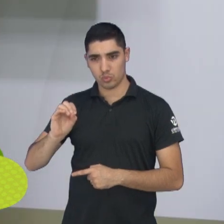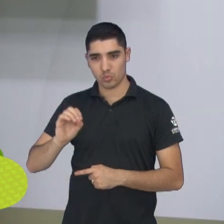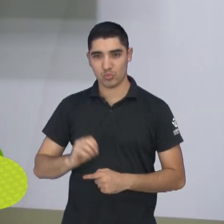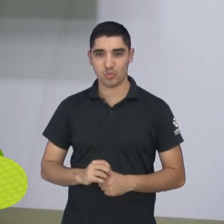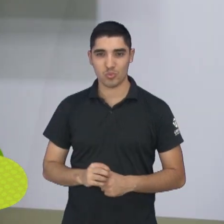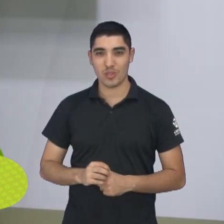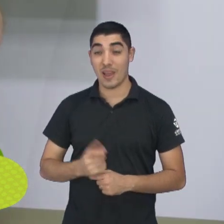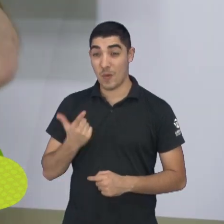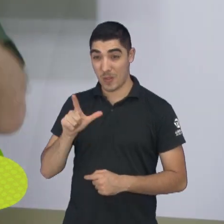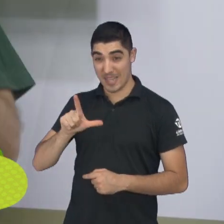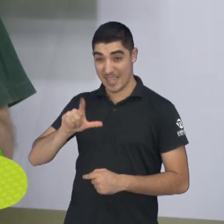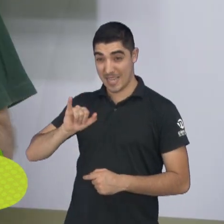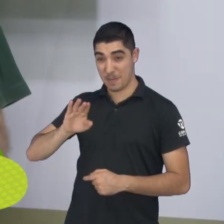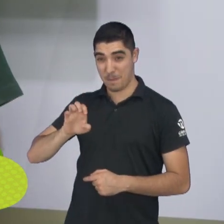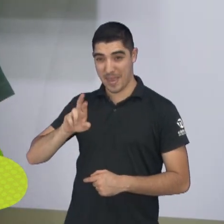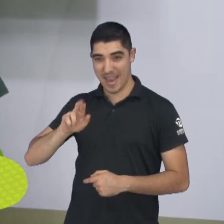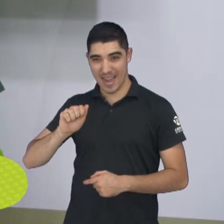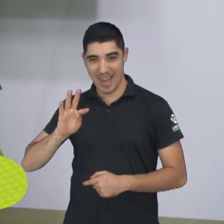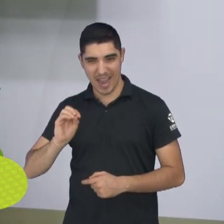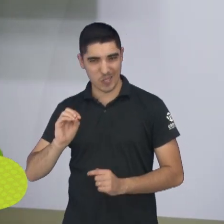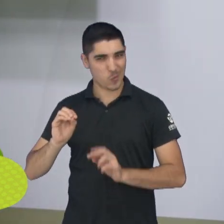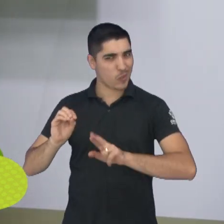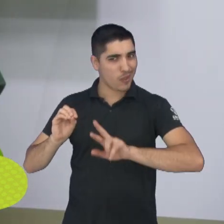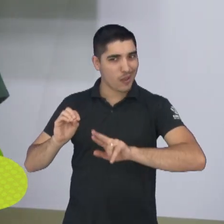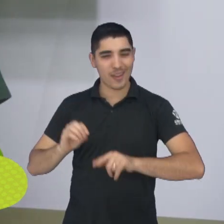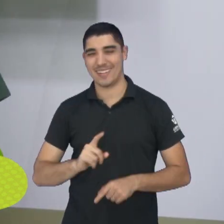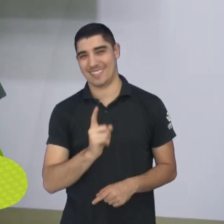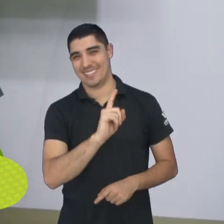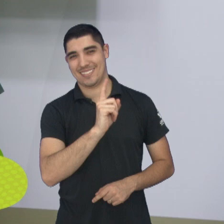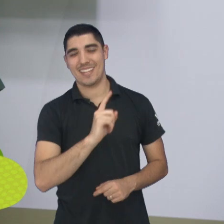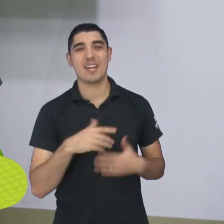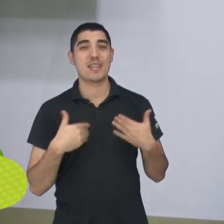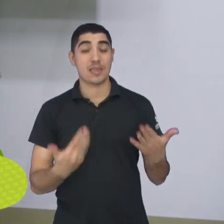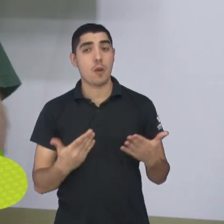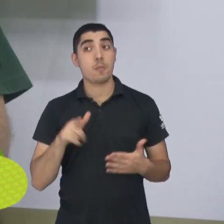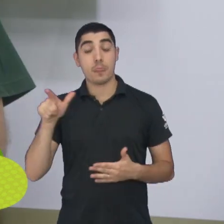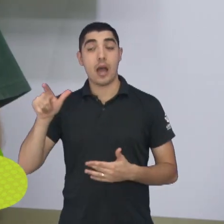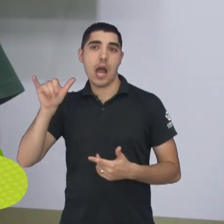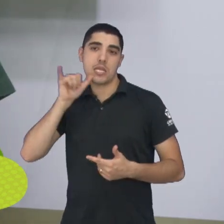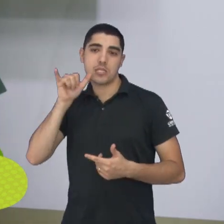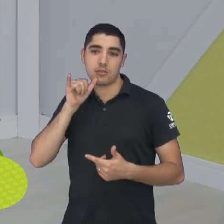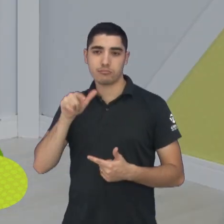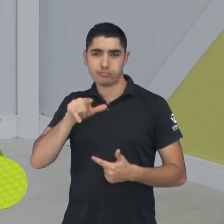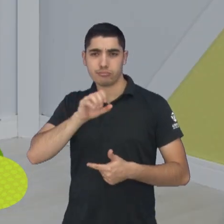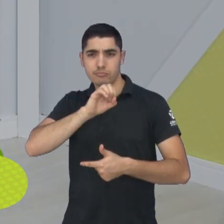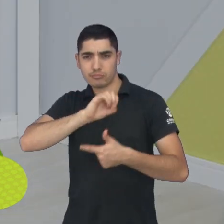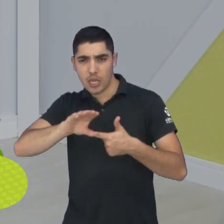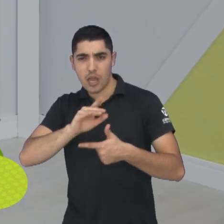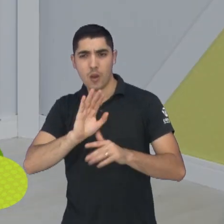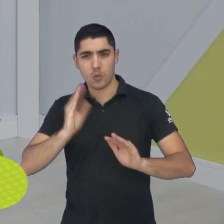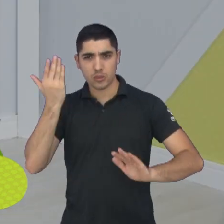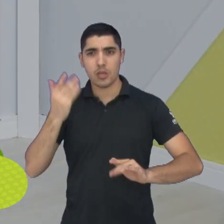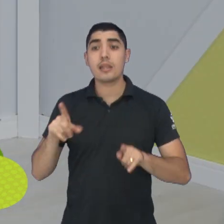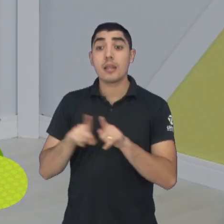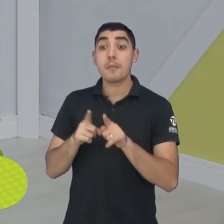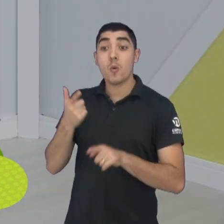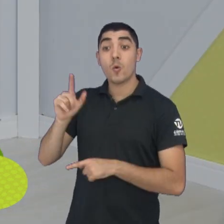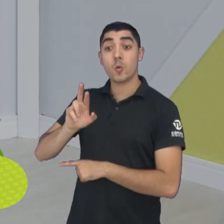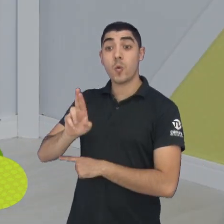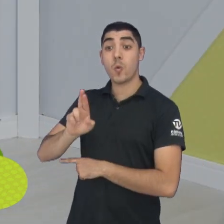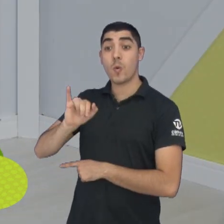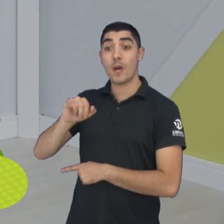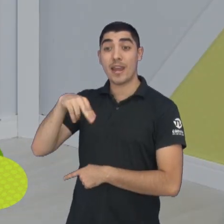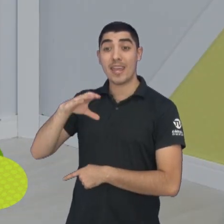Não. Ele foi expulso no banco e o São José não tinha goleiro para a partida seguinte, reserva. Quase que aconteceu a história do Rincon aqui, né? Sem goleiro no banco de